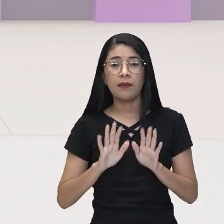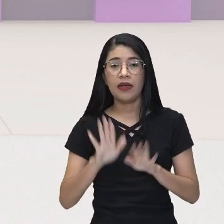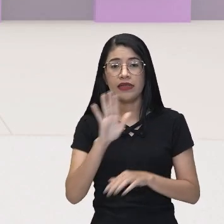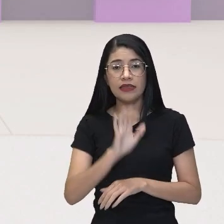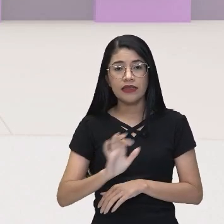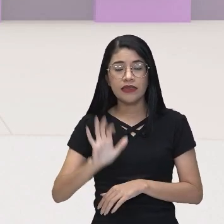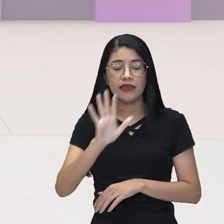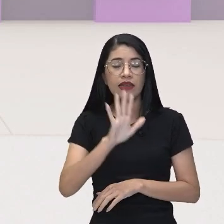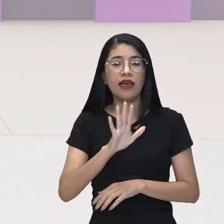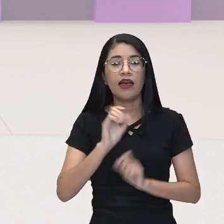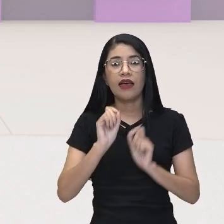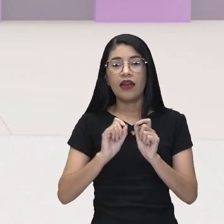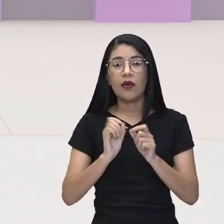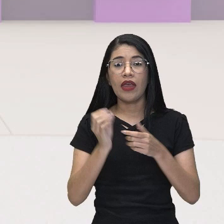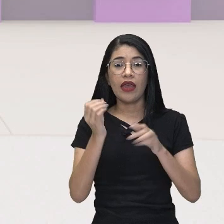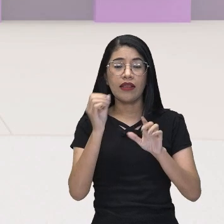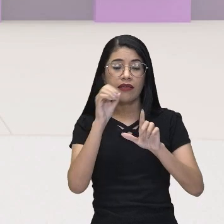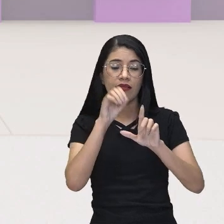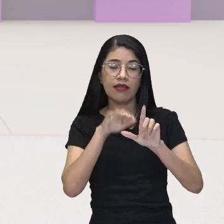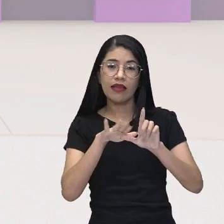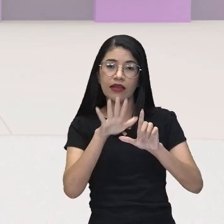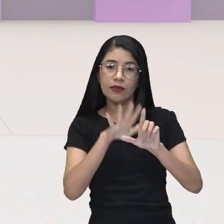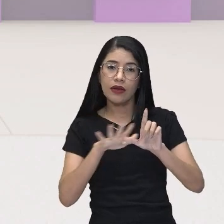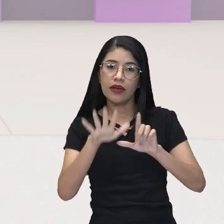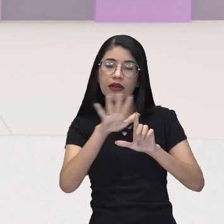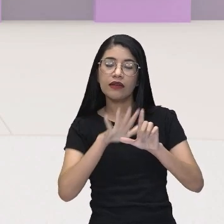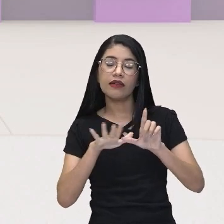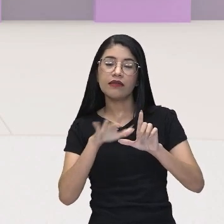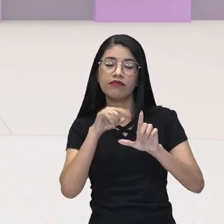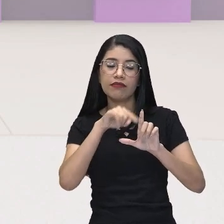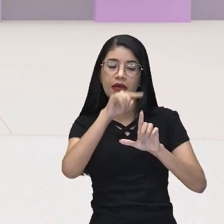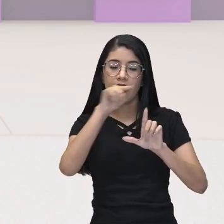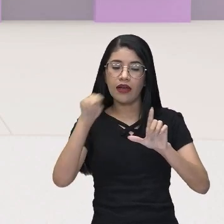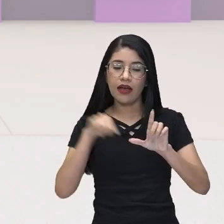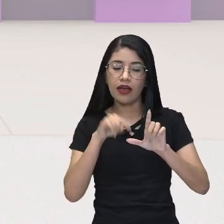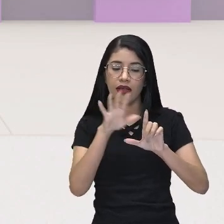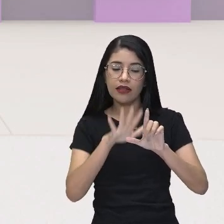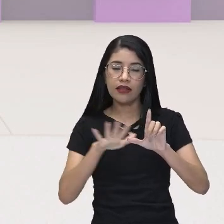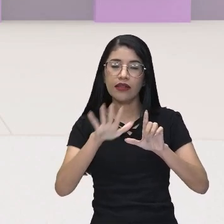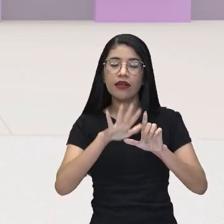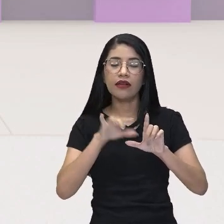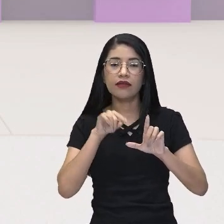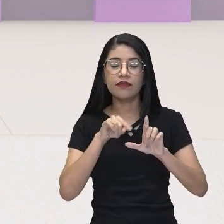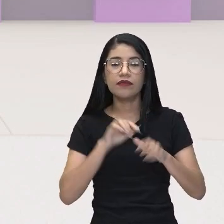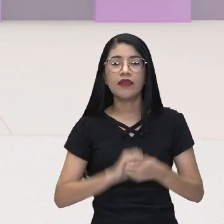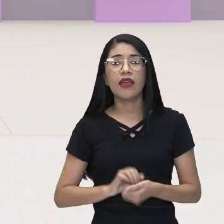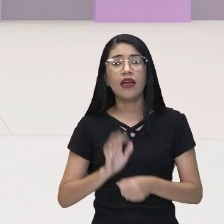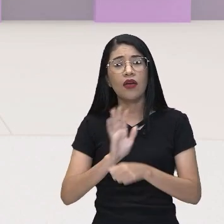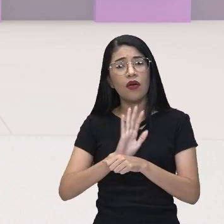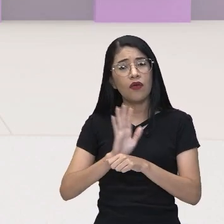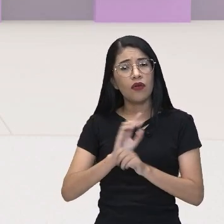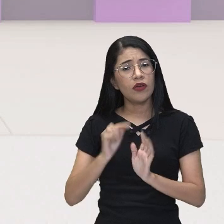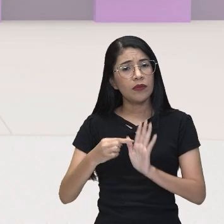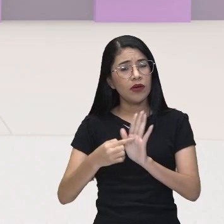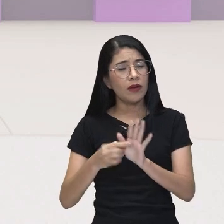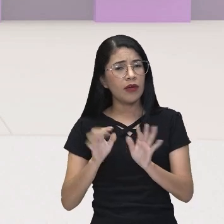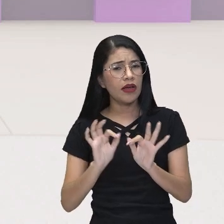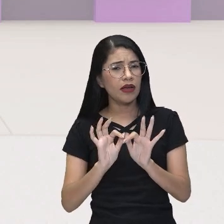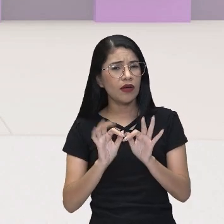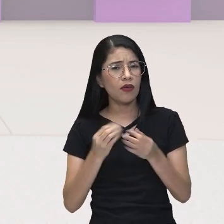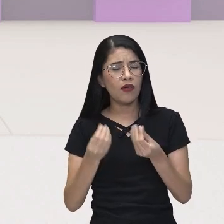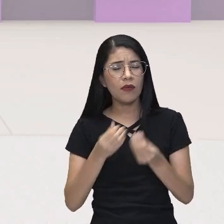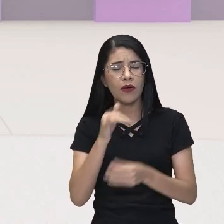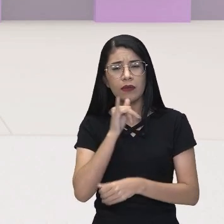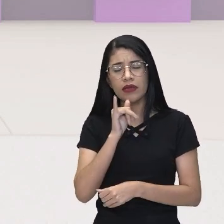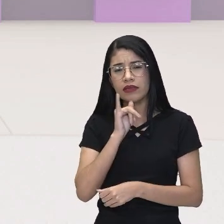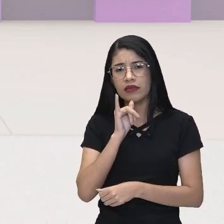toda a parte interna dessa figura, tá bom? Agora, eu vou te mostrar aqui um vídeo para exemplificar melhor um pouco para